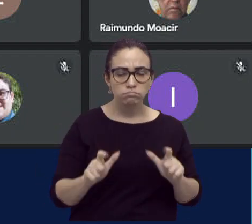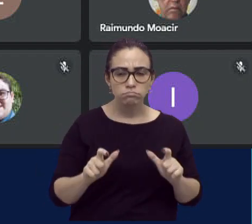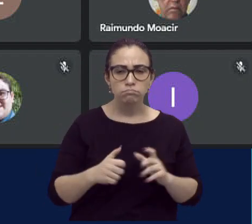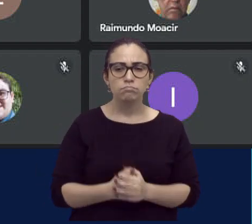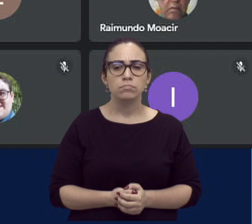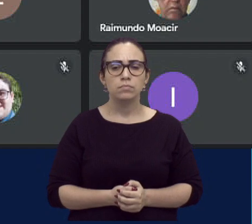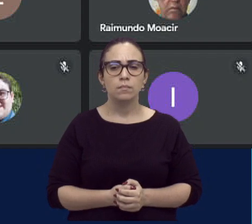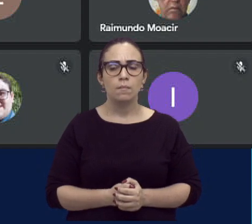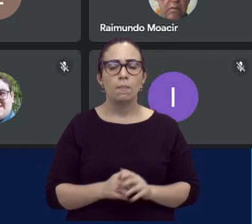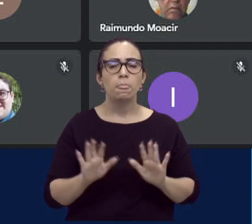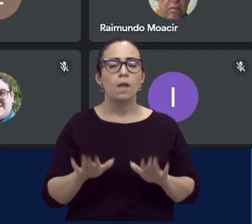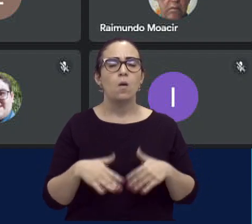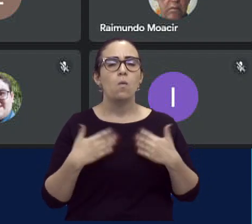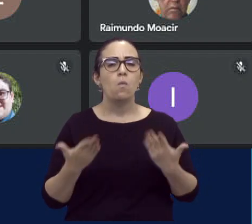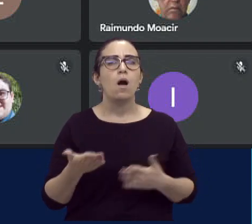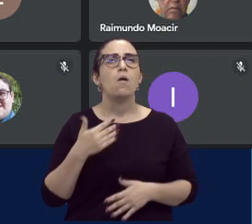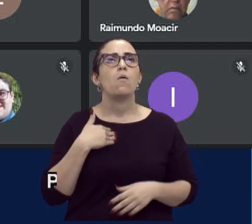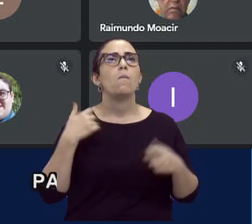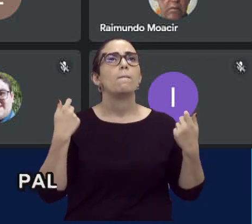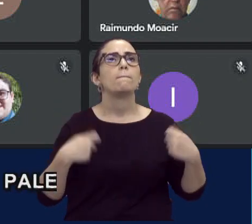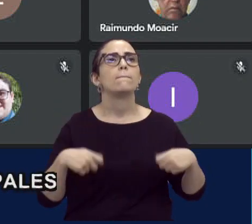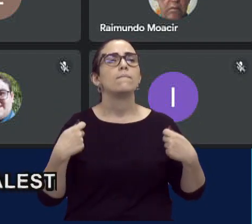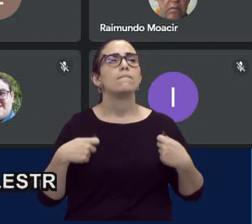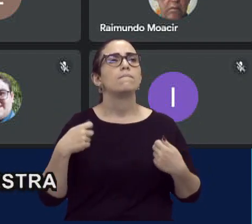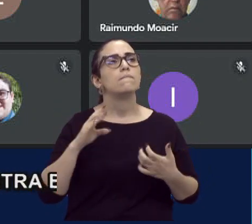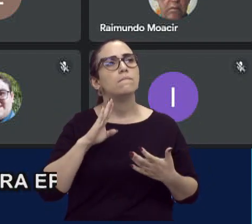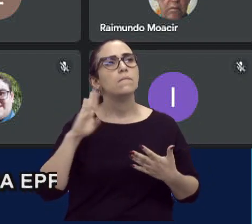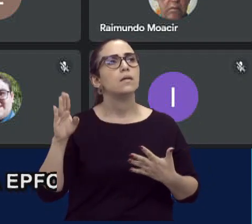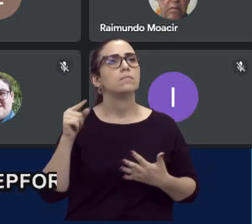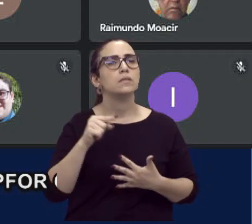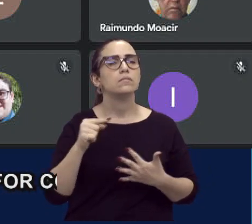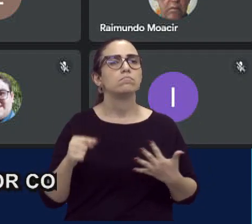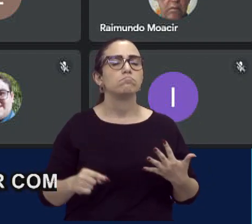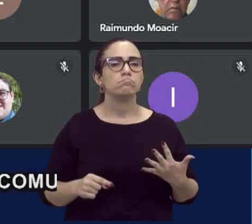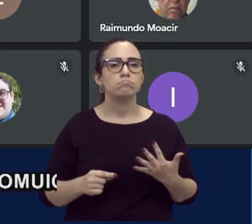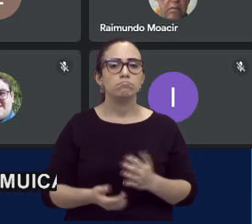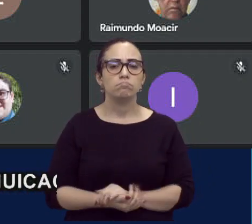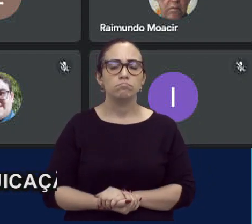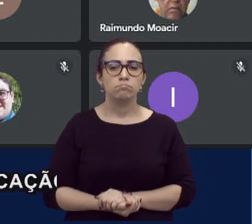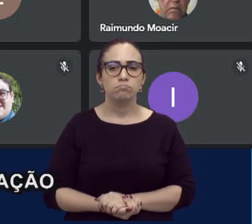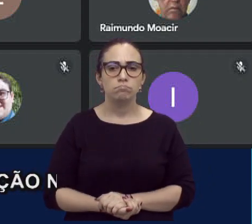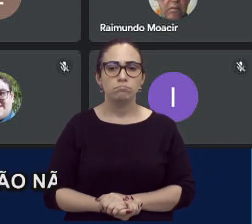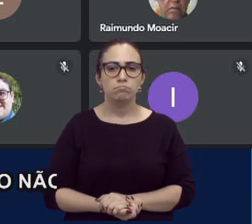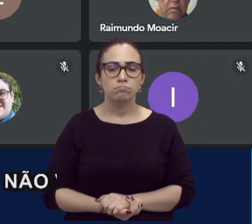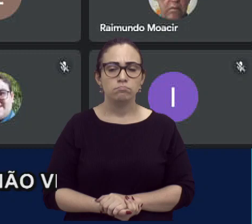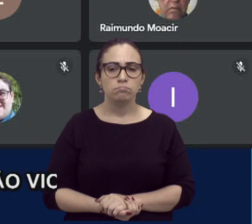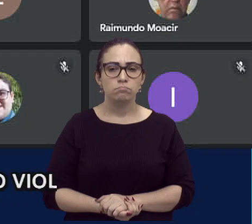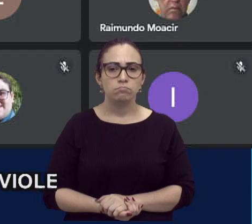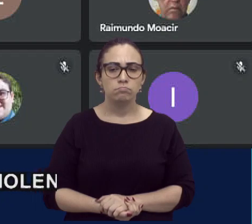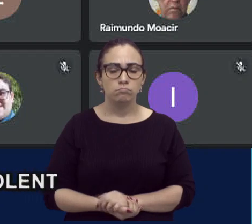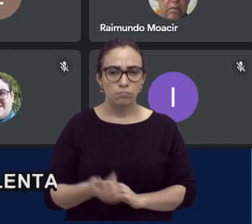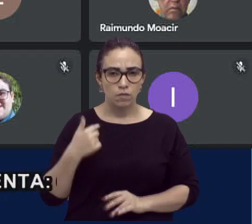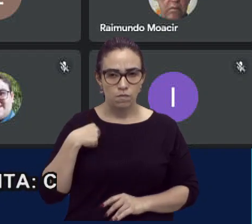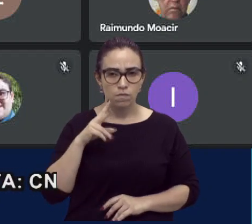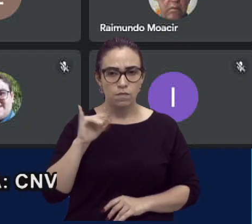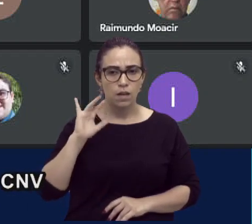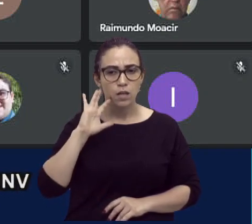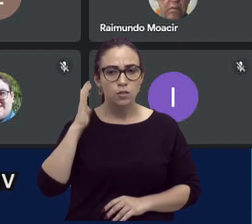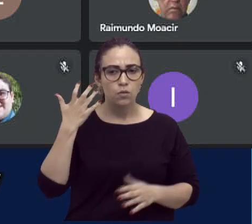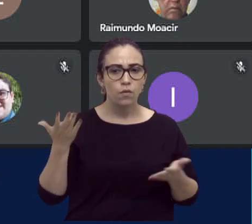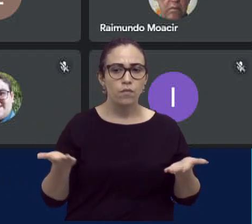são as minhas necessidades nessa situação? Eu quero resolver isso agora?